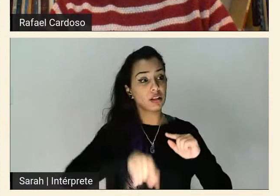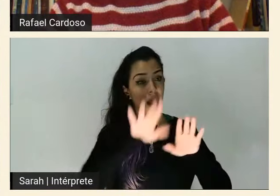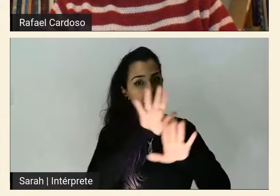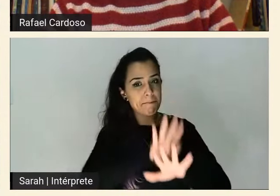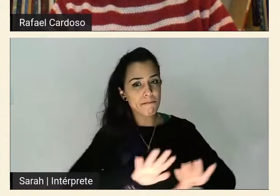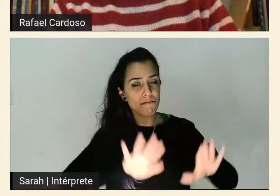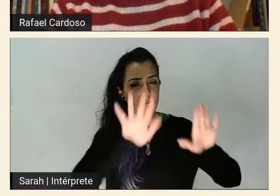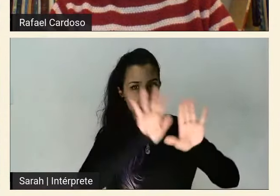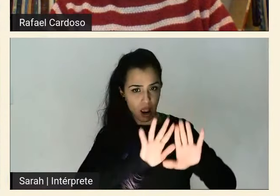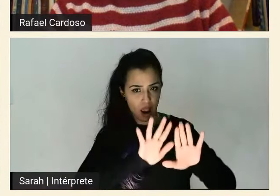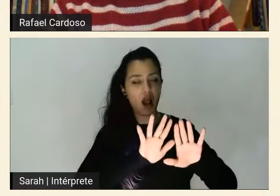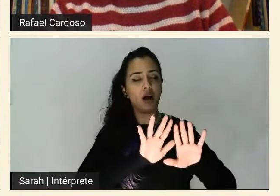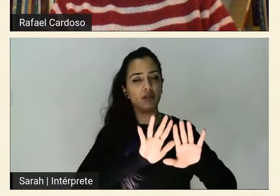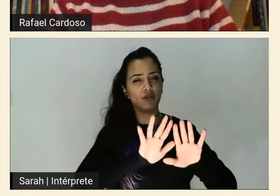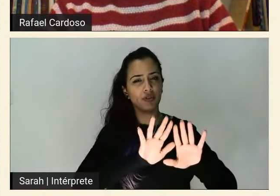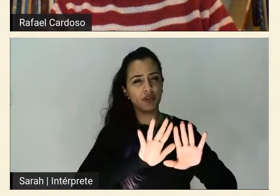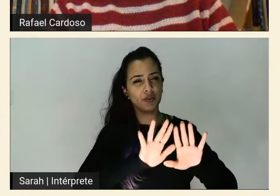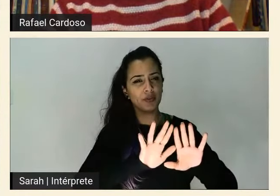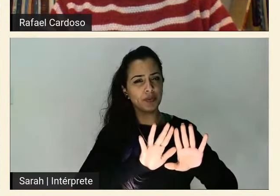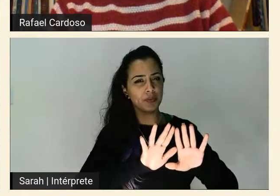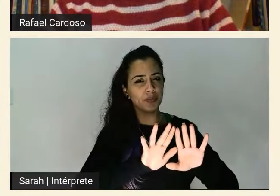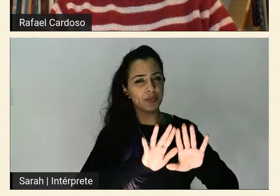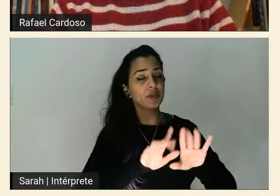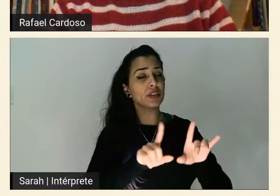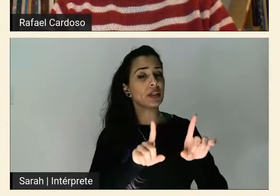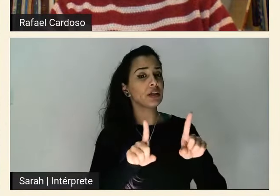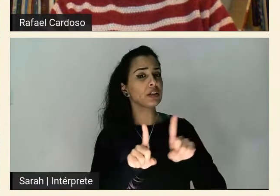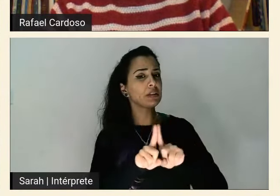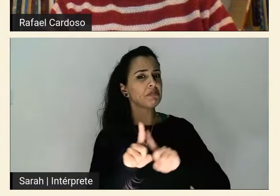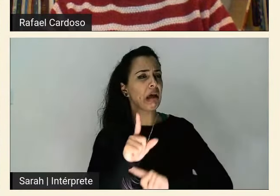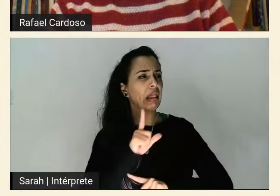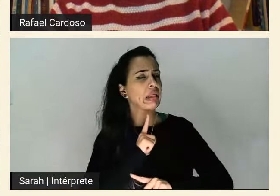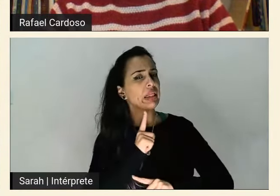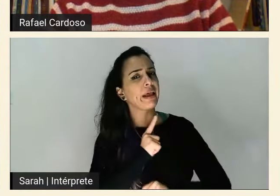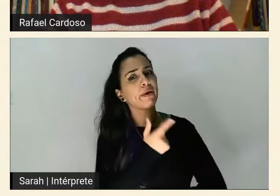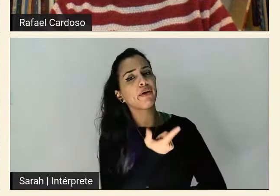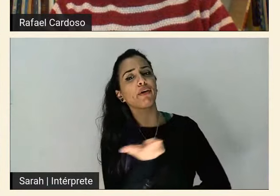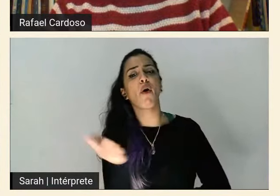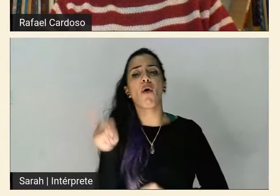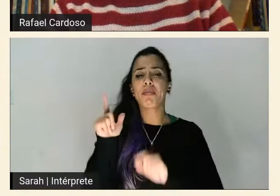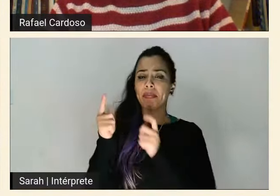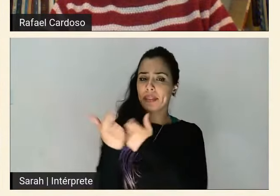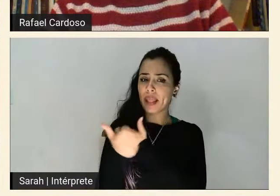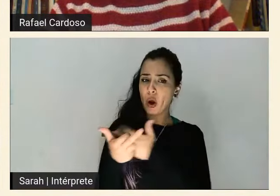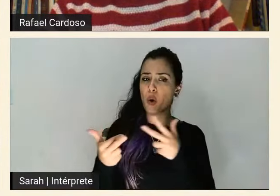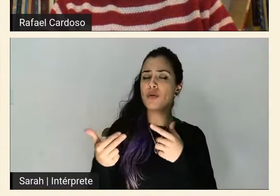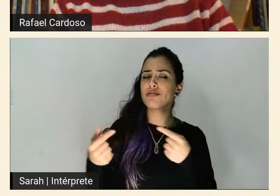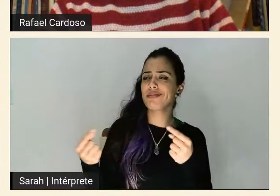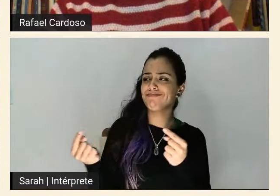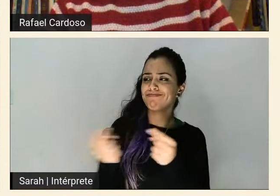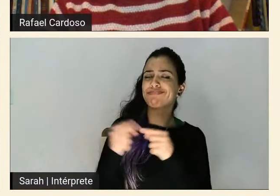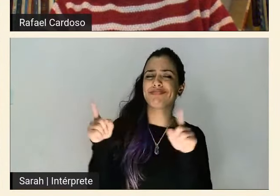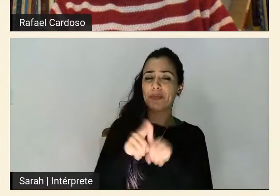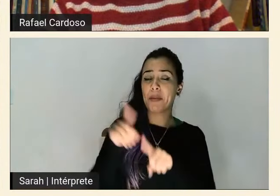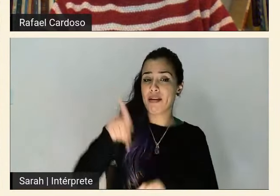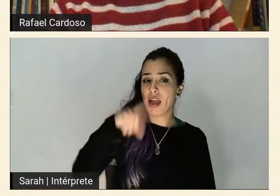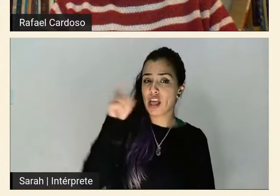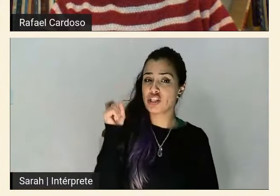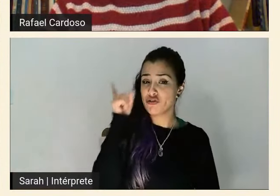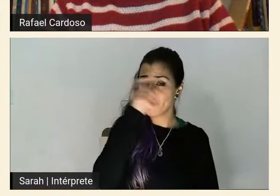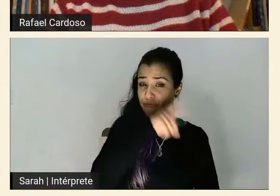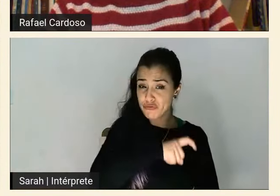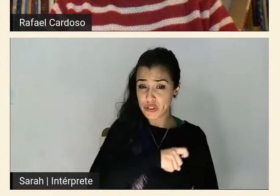isso não me pertencesse de algum modo, e aí e cai num outro lugar que eu acho muito difícil, né? Que é o um lugar